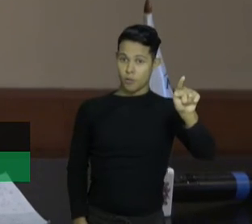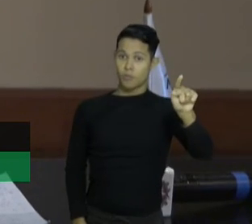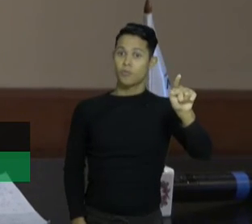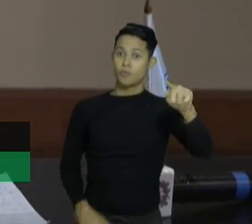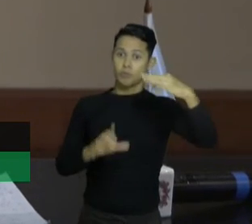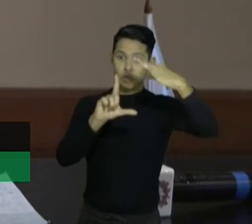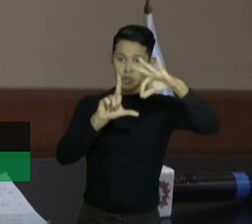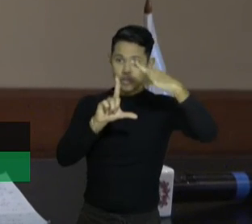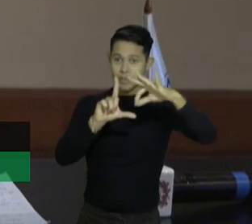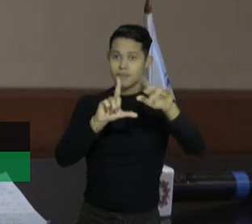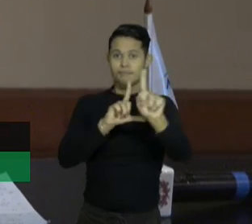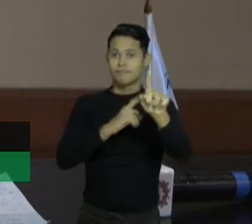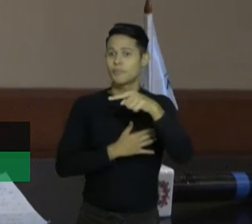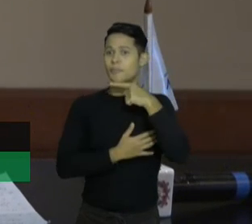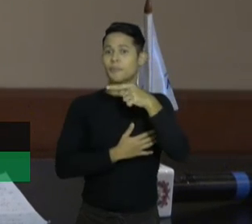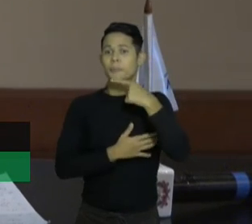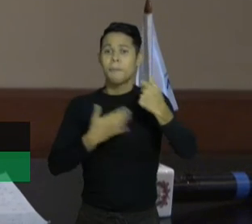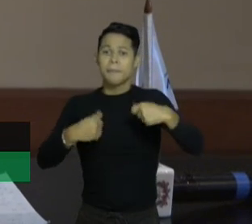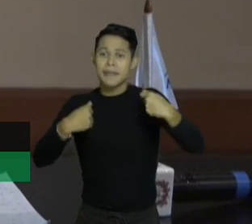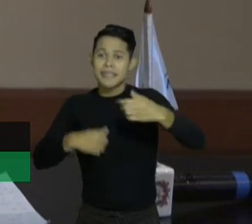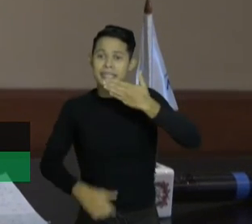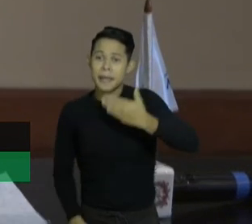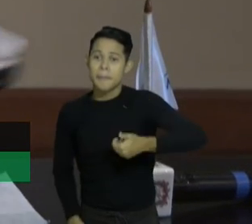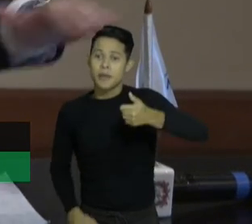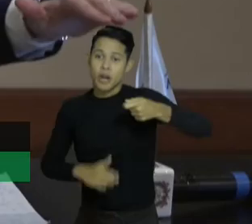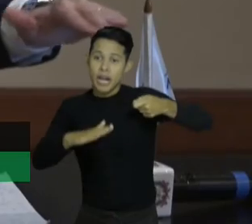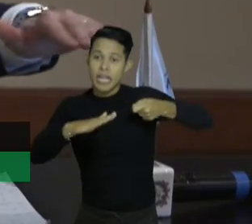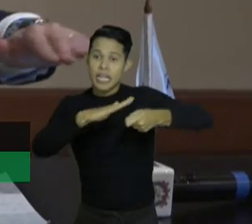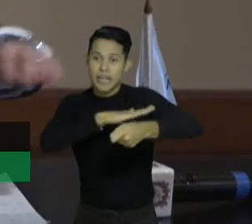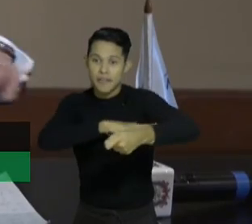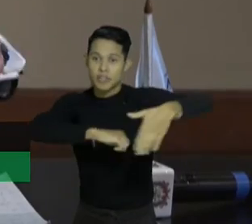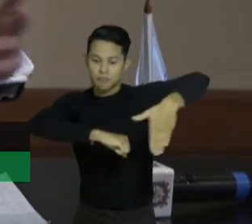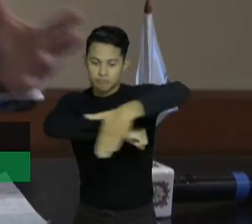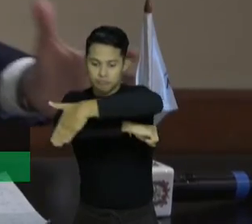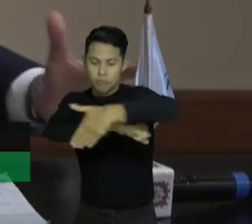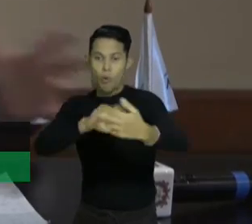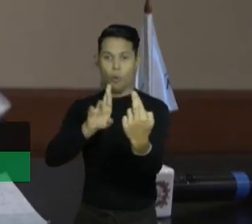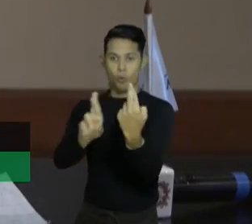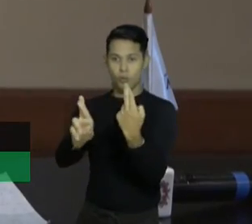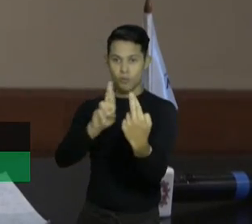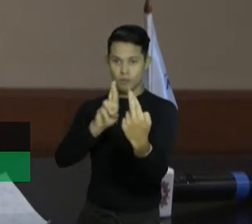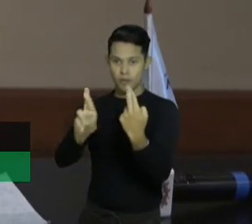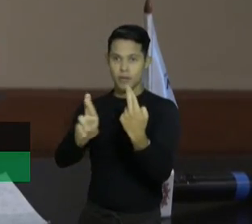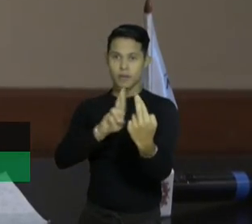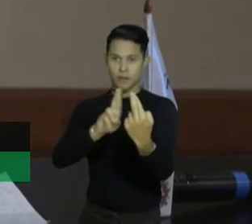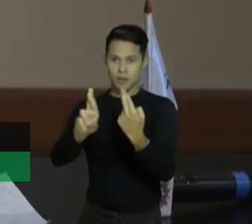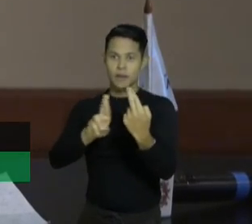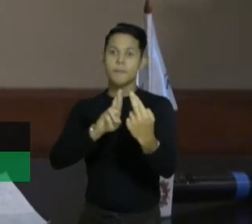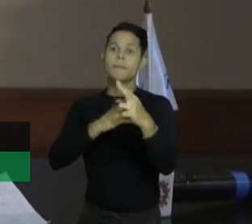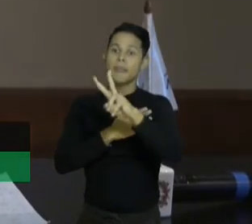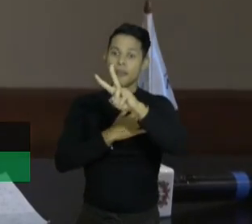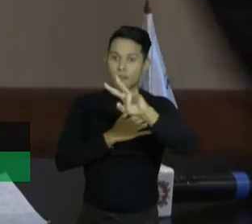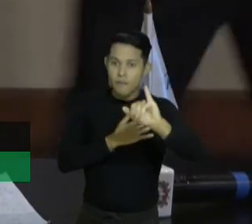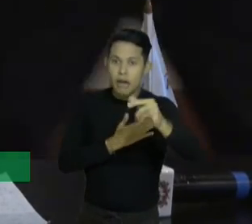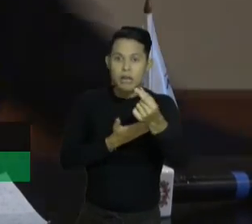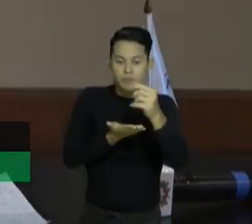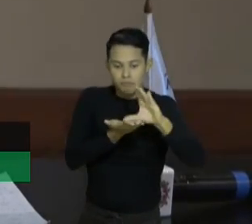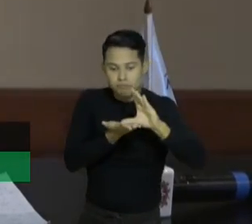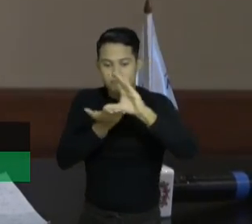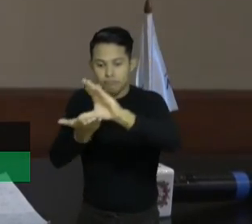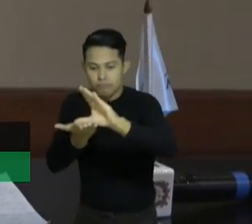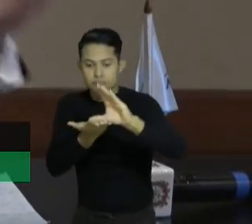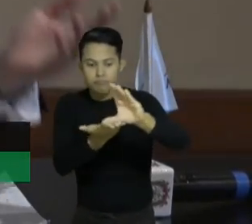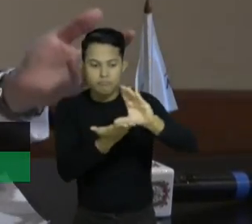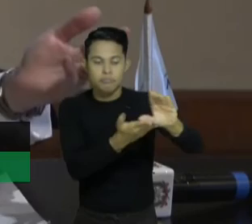precisa melhorar melhor investir aí né investimentos transversais vai dar subsídio para algum segmento específico vai escolher o